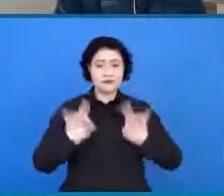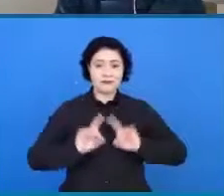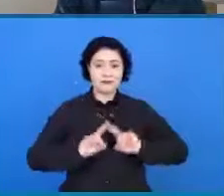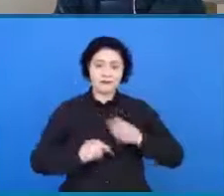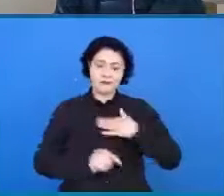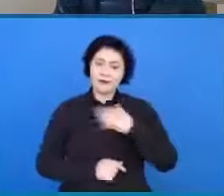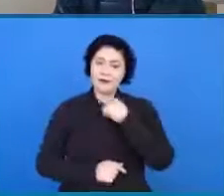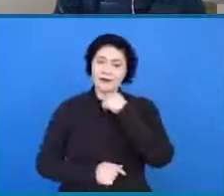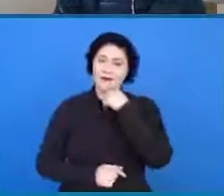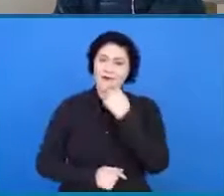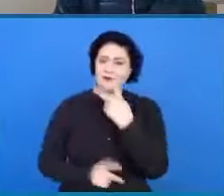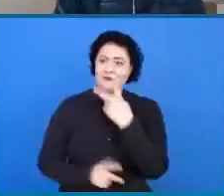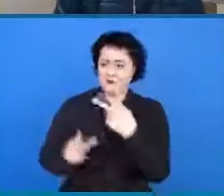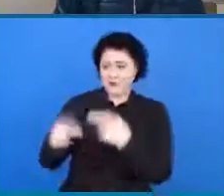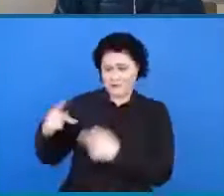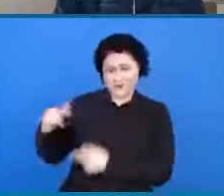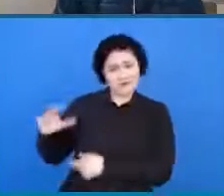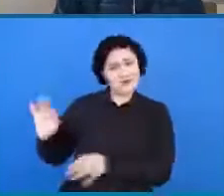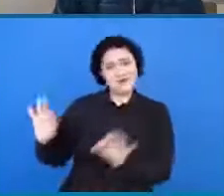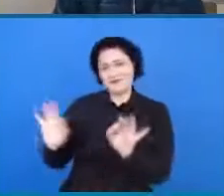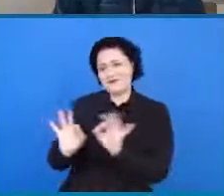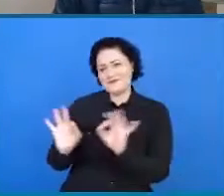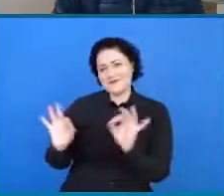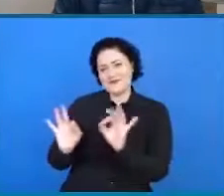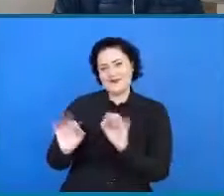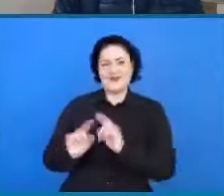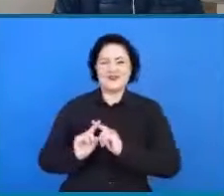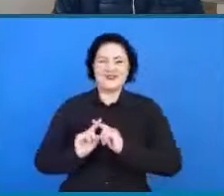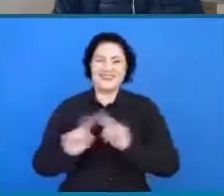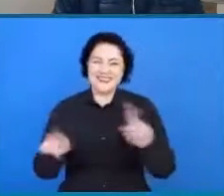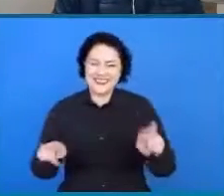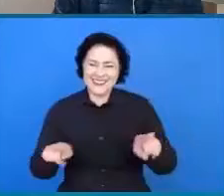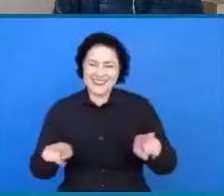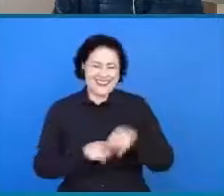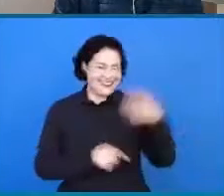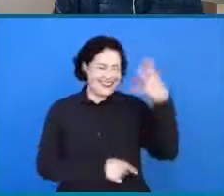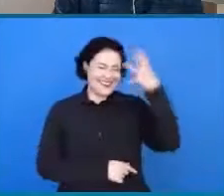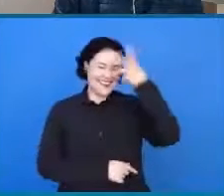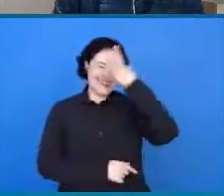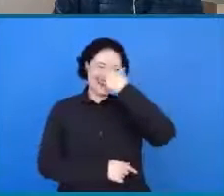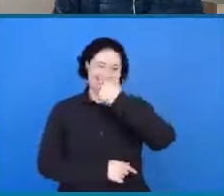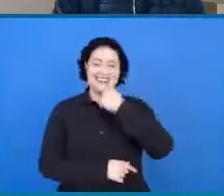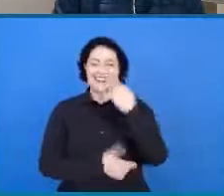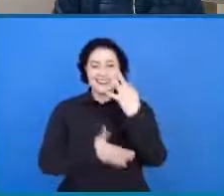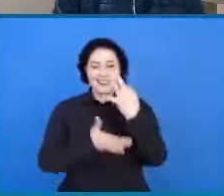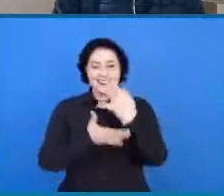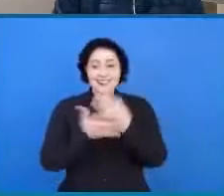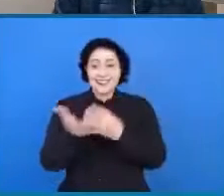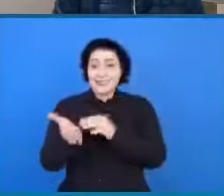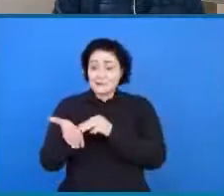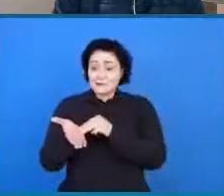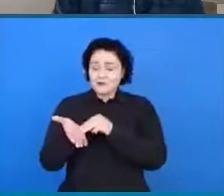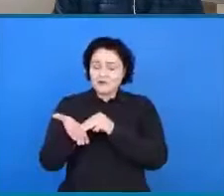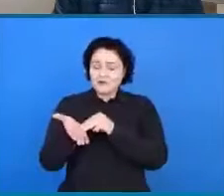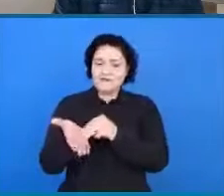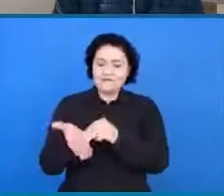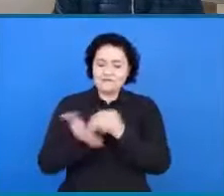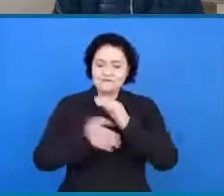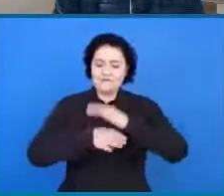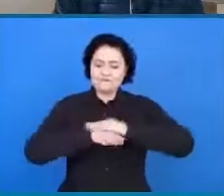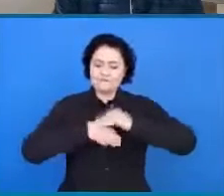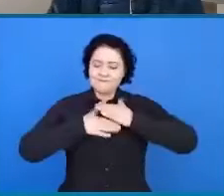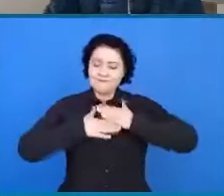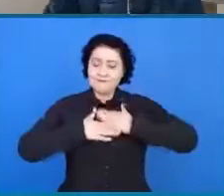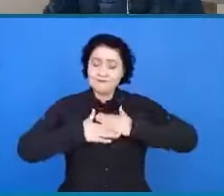na minha voz nunca vai ficar como na voz do Paulo mas é lindo o texto EA mensagem de consolo